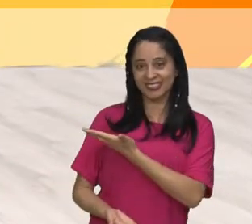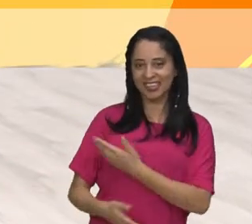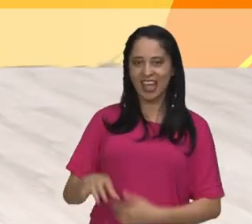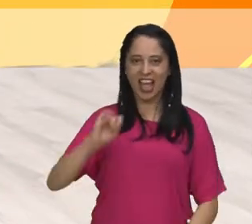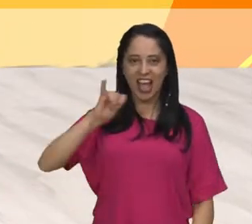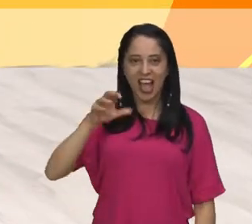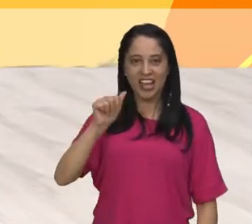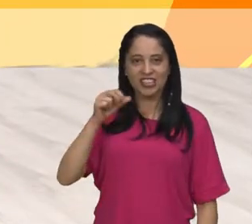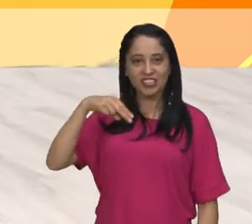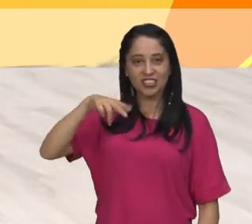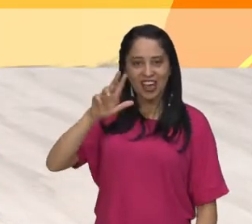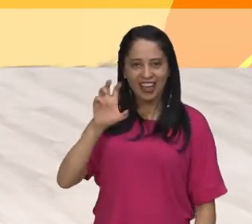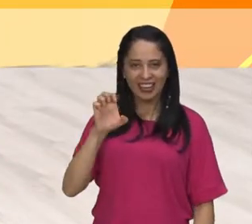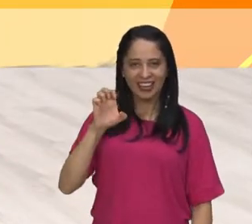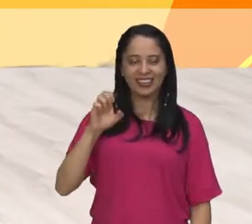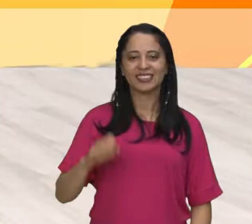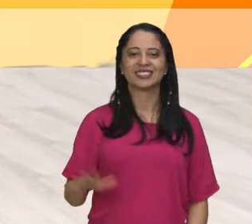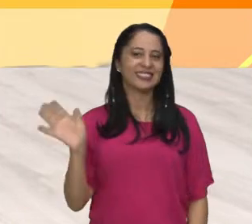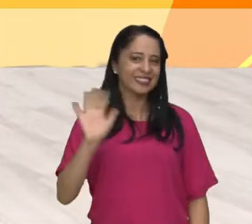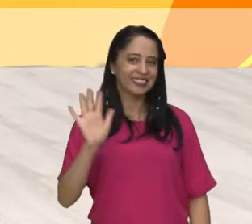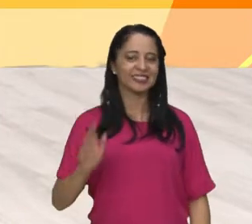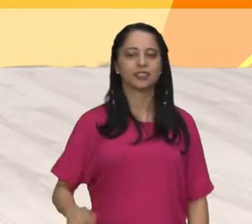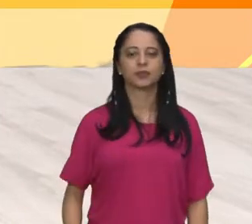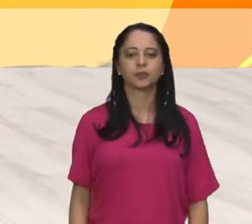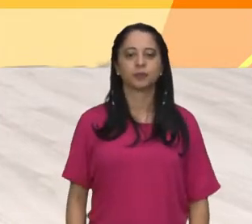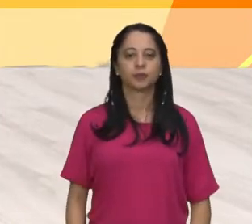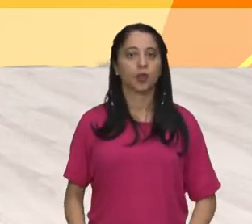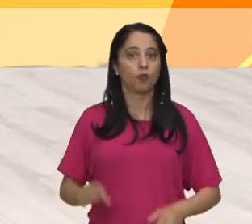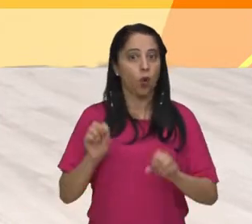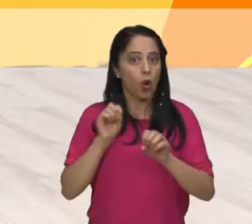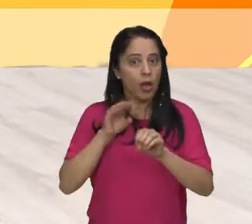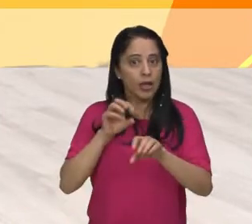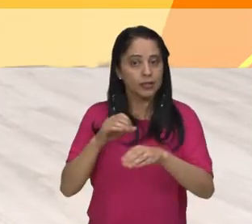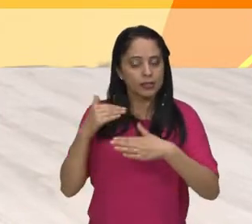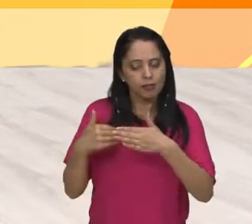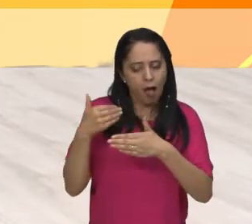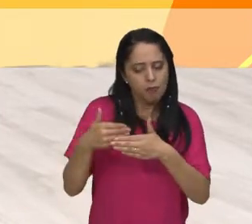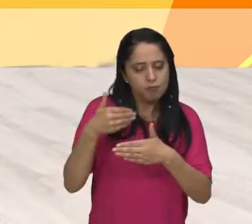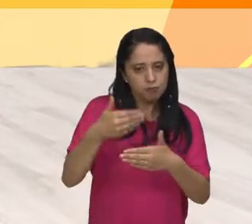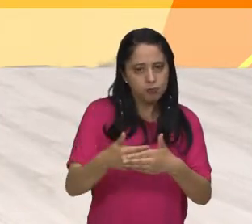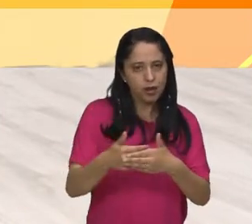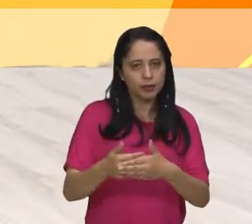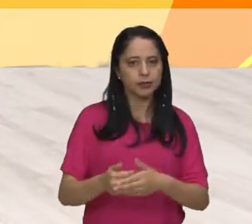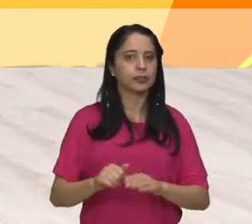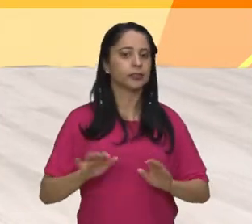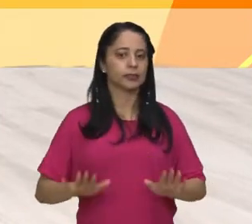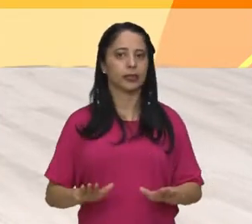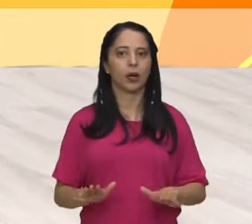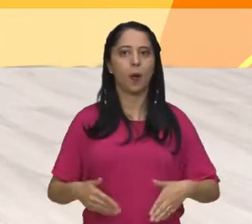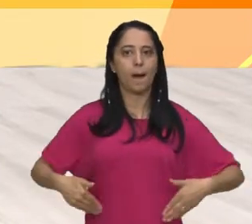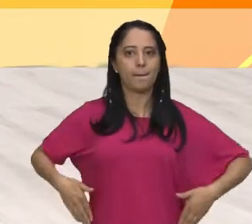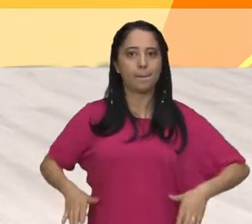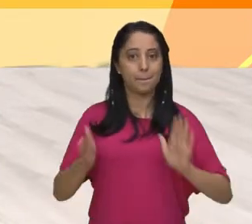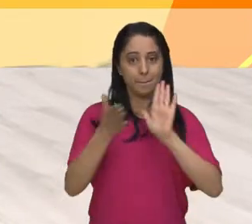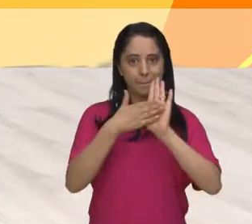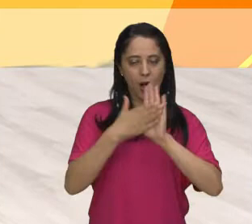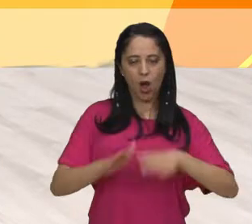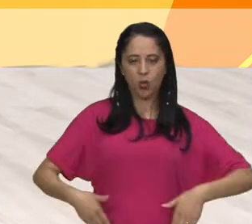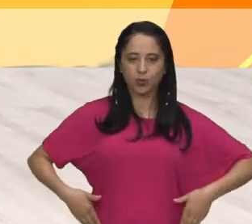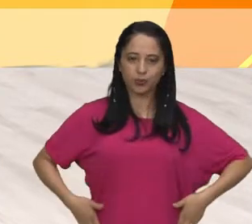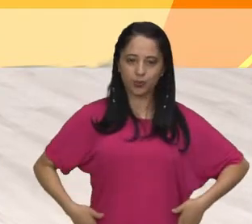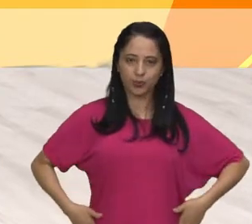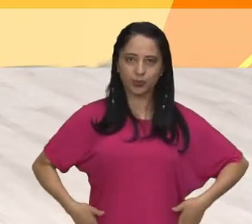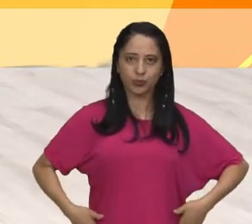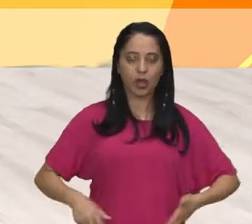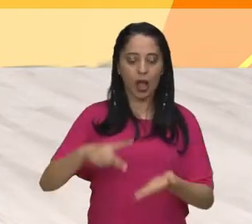Jaque. Vamos passo a passo aprender a coreografia, vamos lá? Então, mãozinha aqui no bolso. Vamos